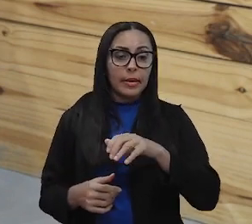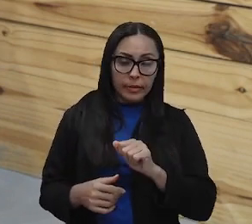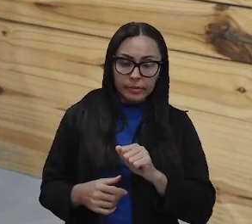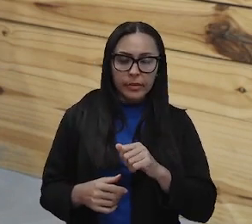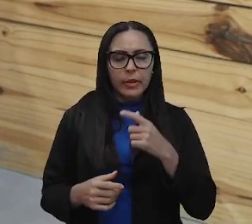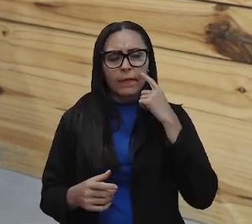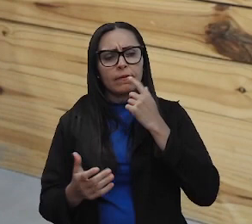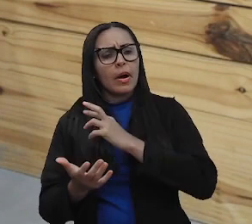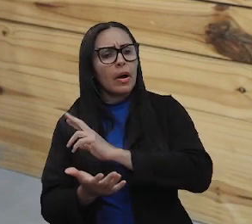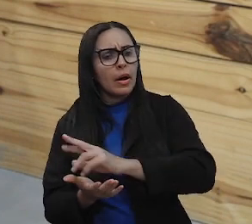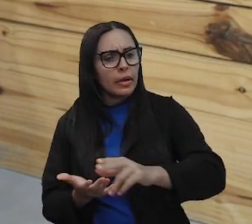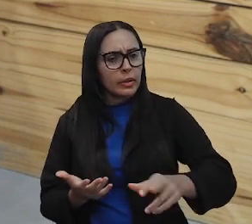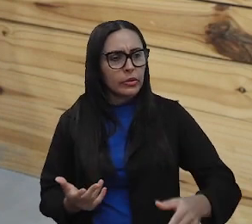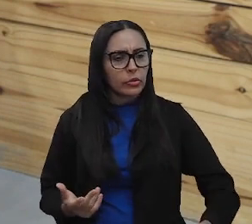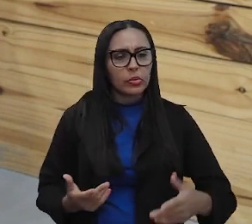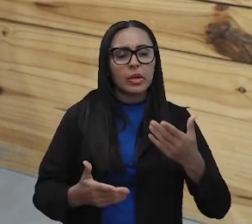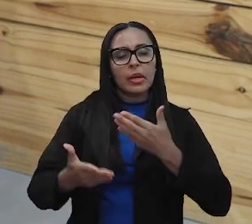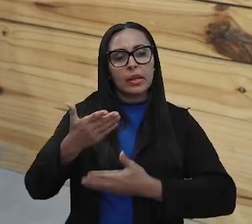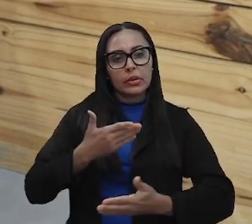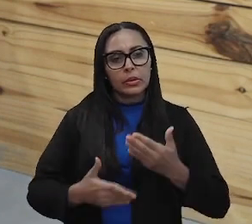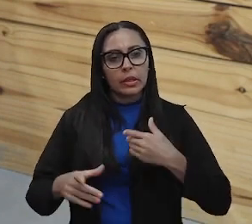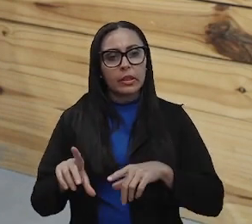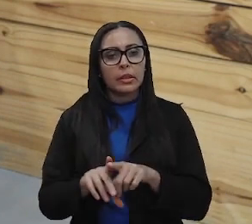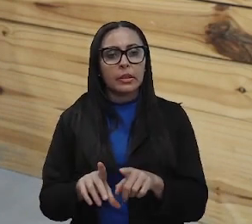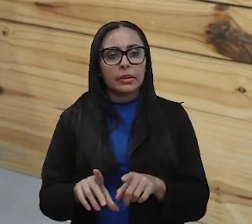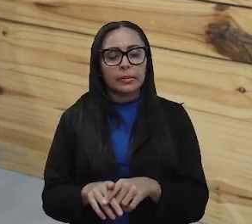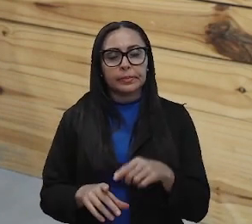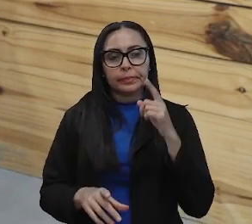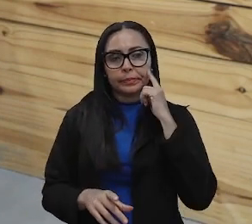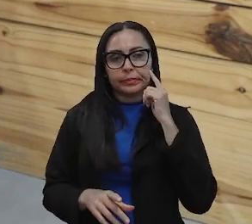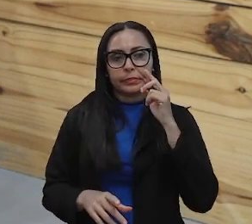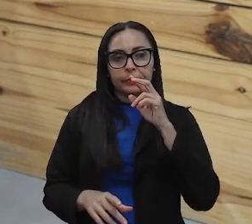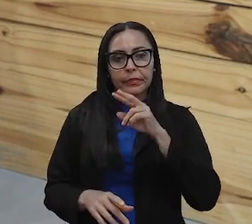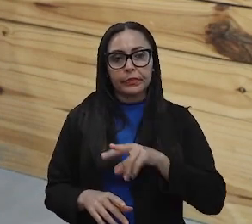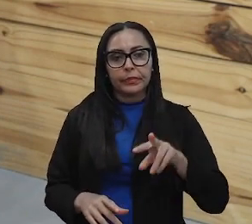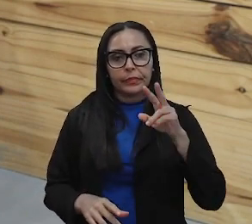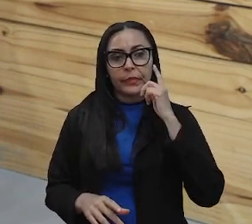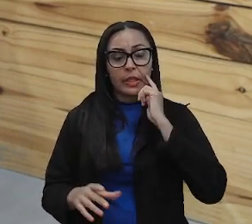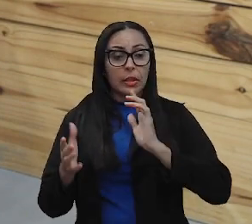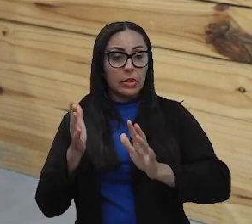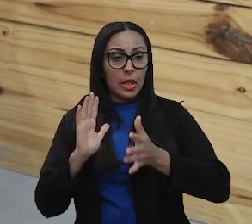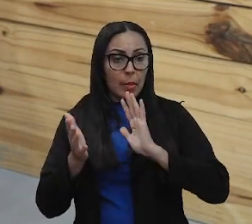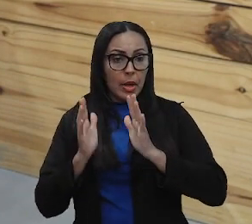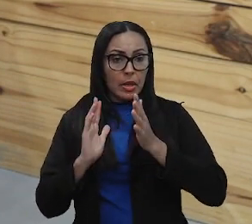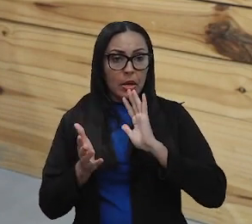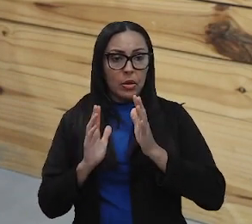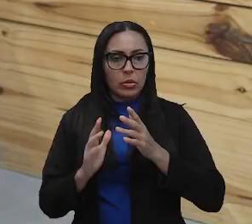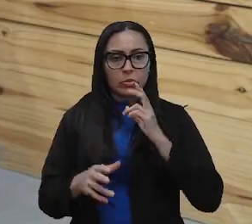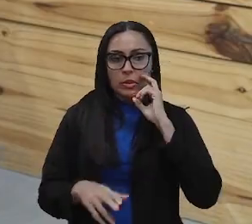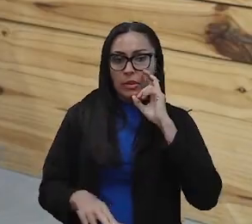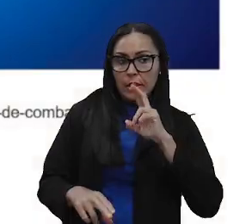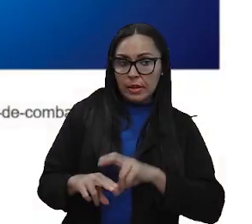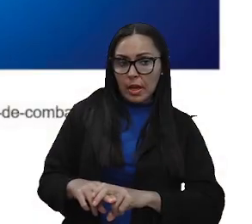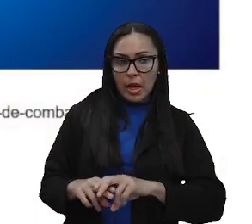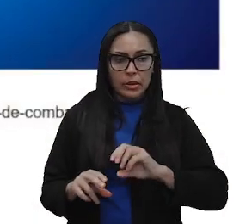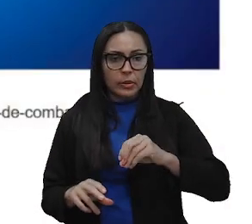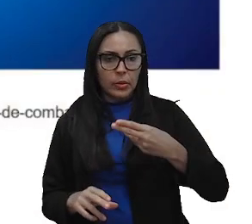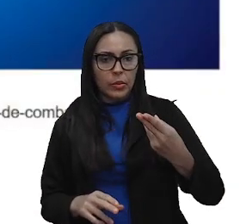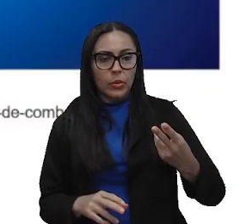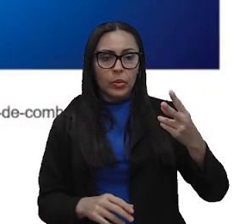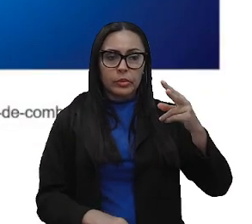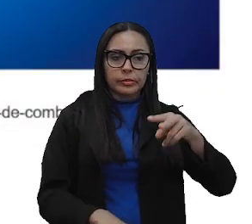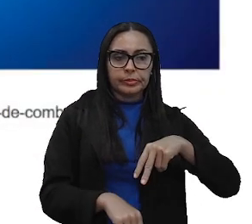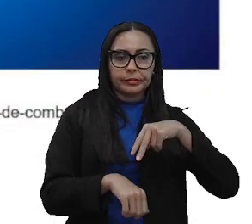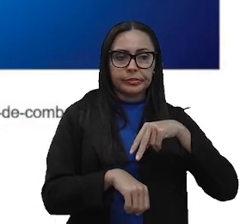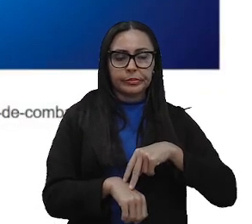relacionadas à LER-DORF. Então, você vê aquela imagem ali, a intérprete, ela está trabalhando, ela pode estar trabalhando sentada ou trabalhando em pé, né?